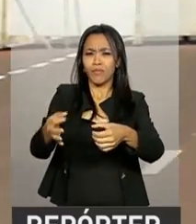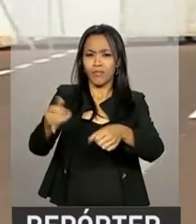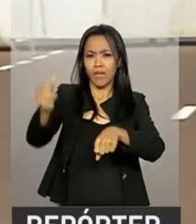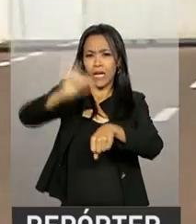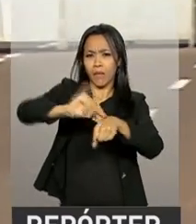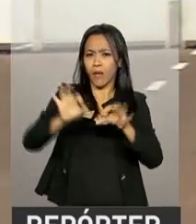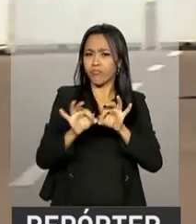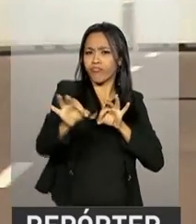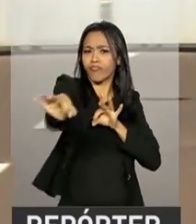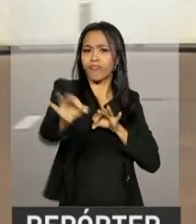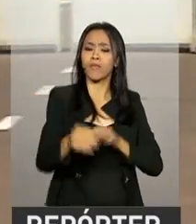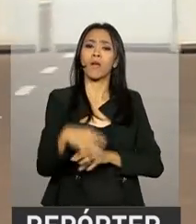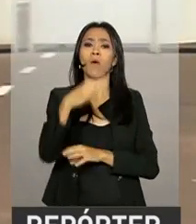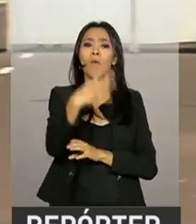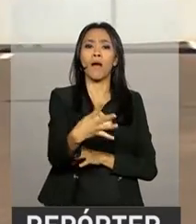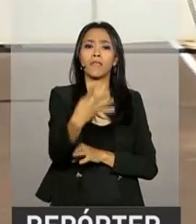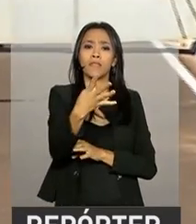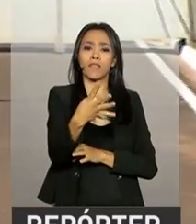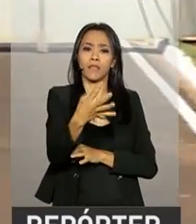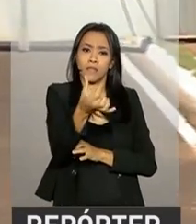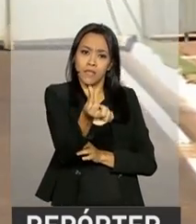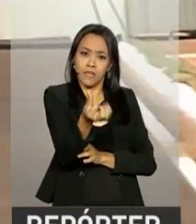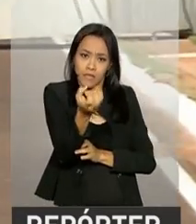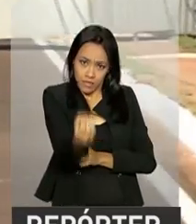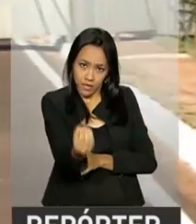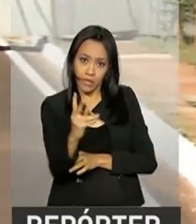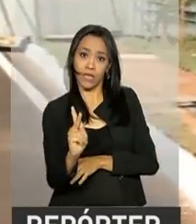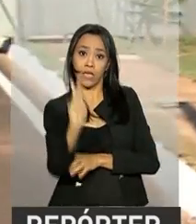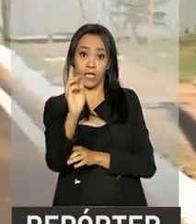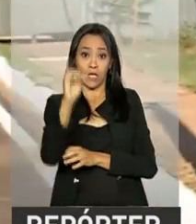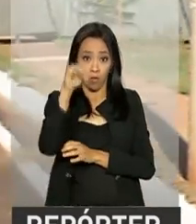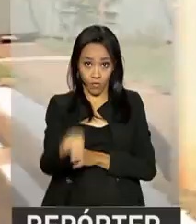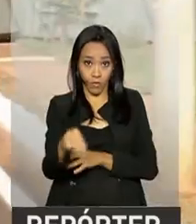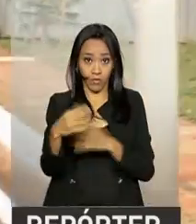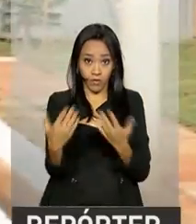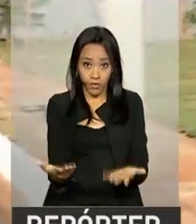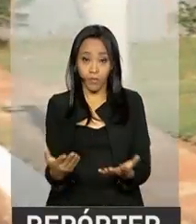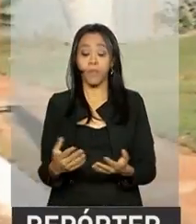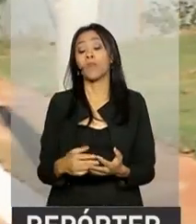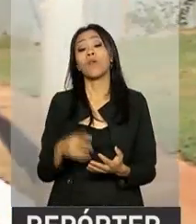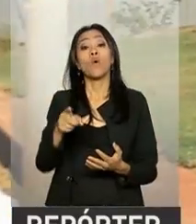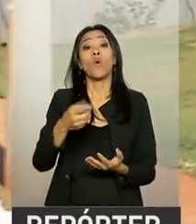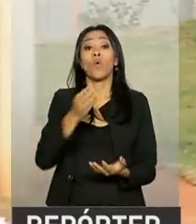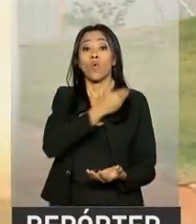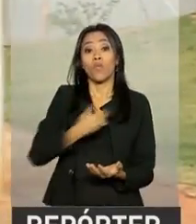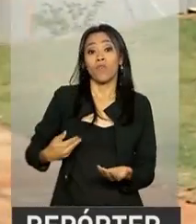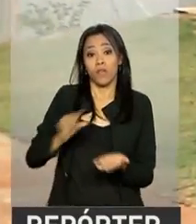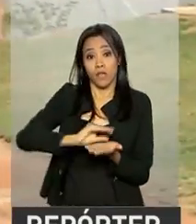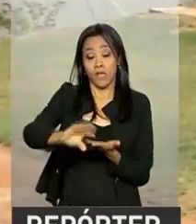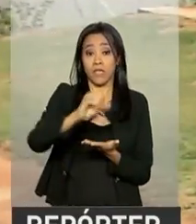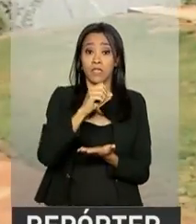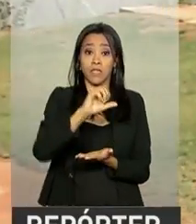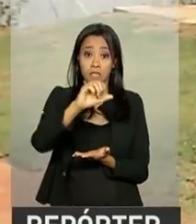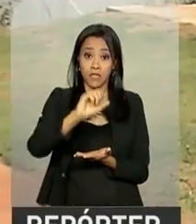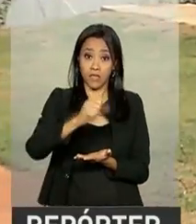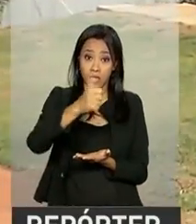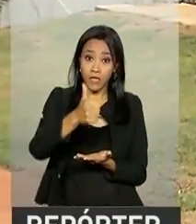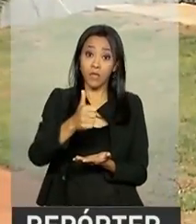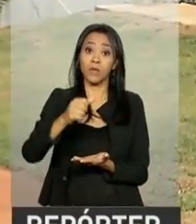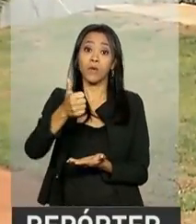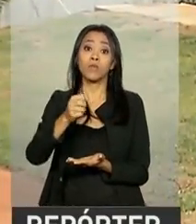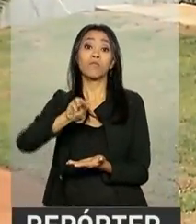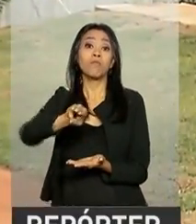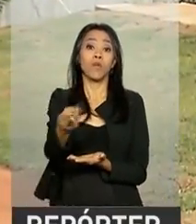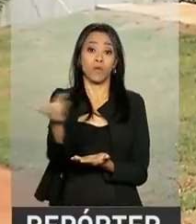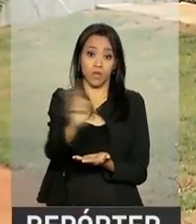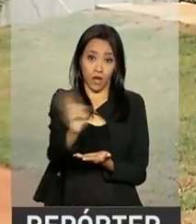São Paulo, a 460 quilômetros da capital. O governo federal investiu 111 milhões de reais na construção desse